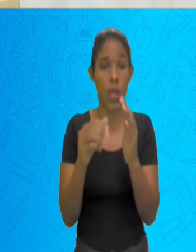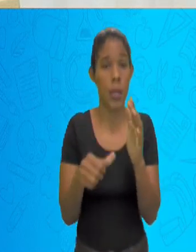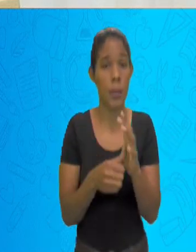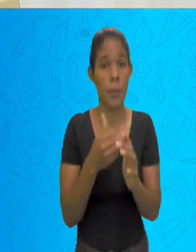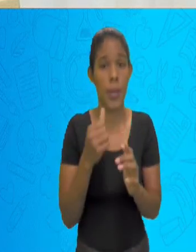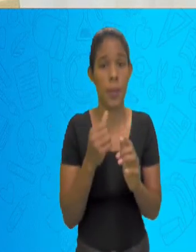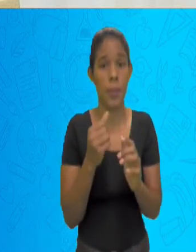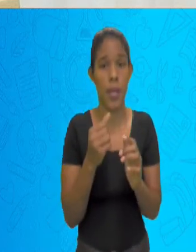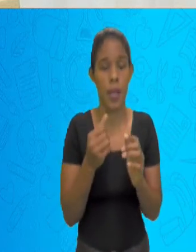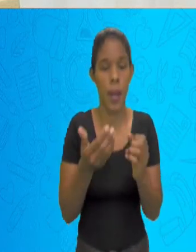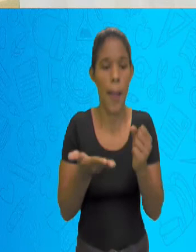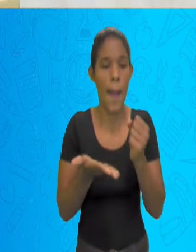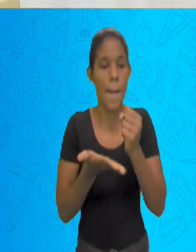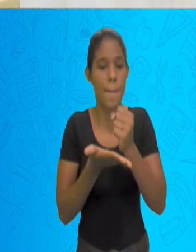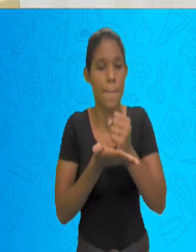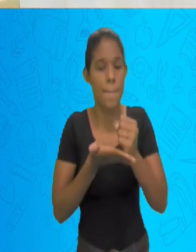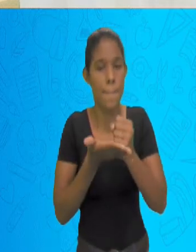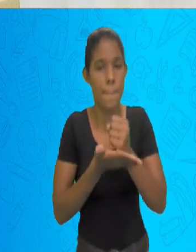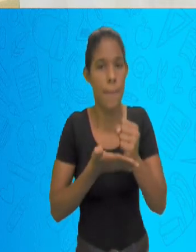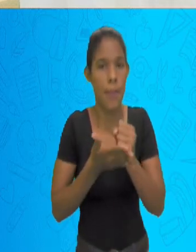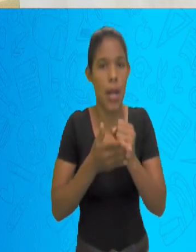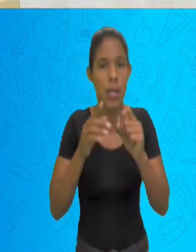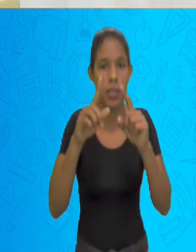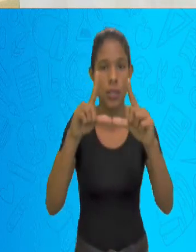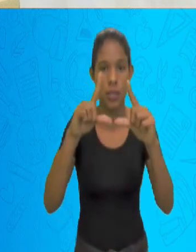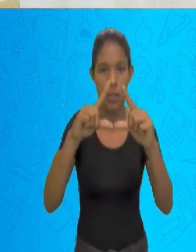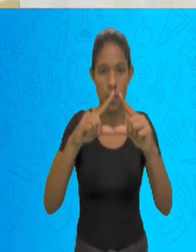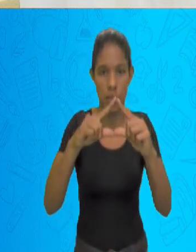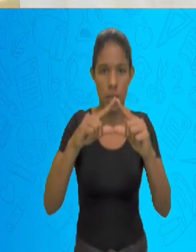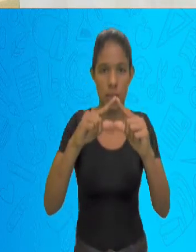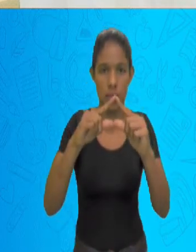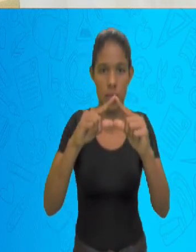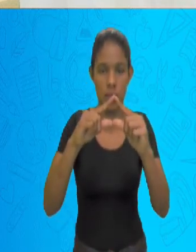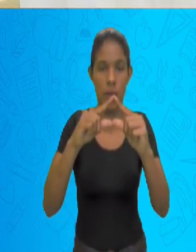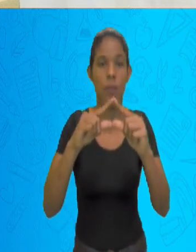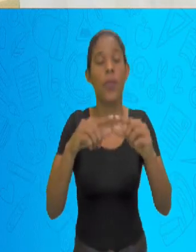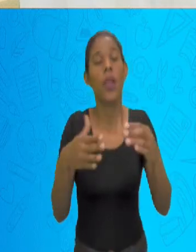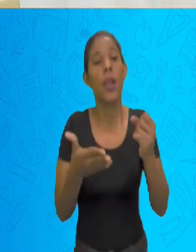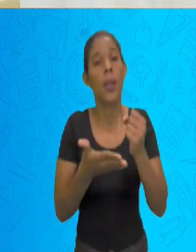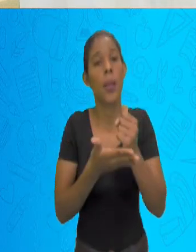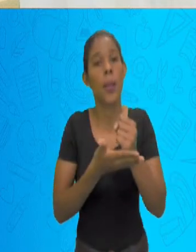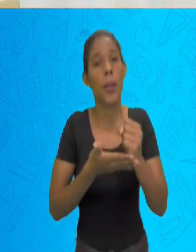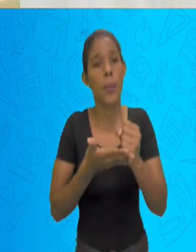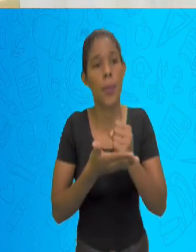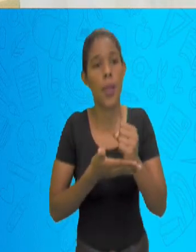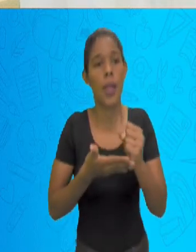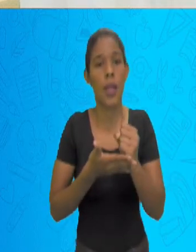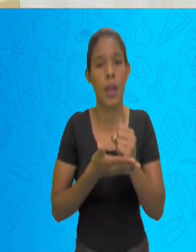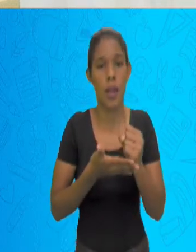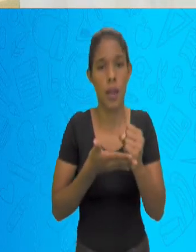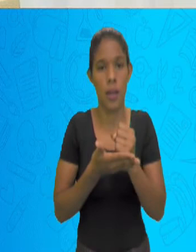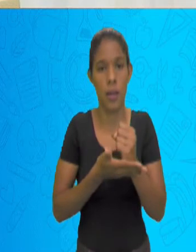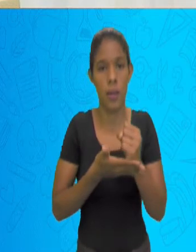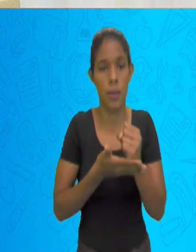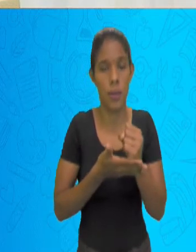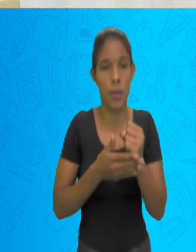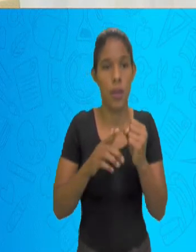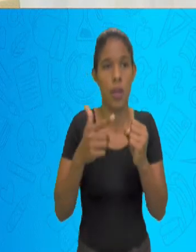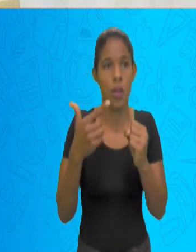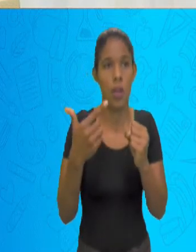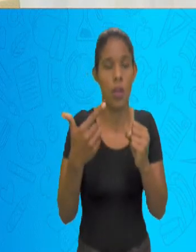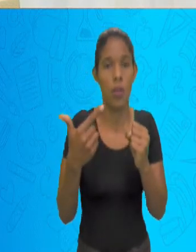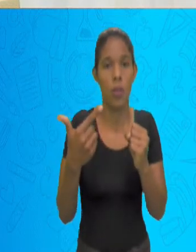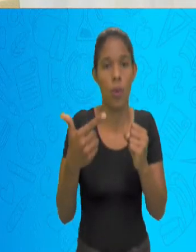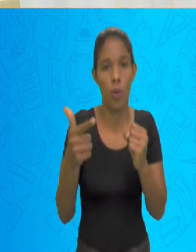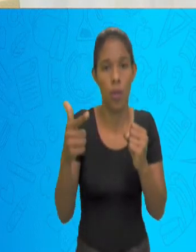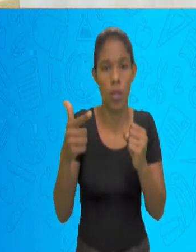base triangular e uma pirâmide que tem a base quadrada. Vamos planificá-la para nós